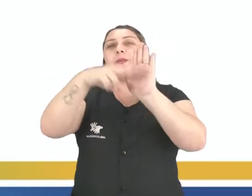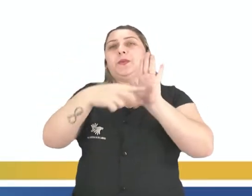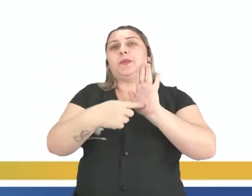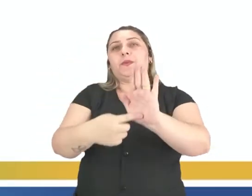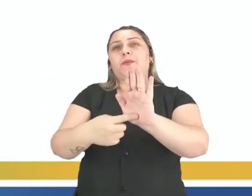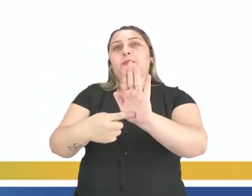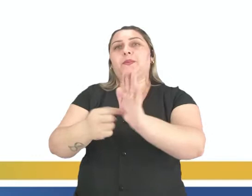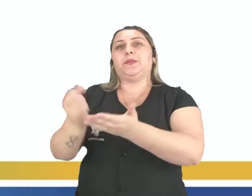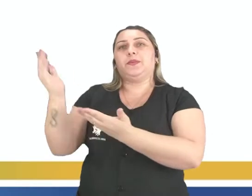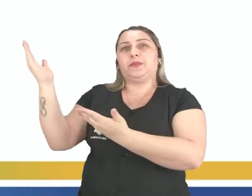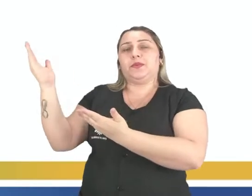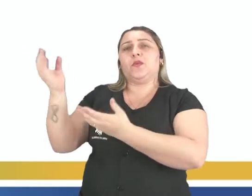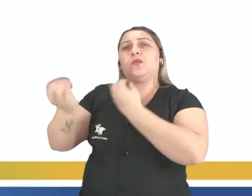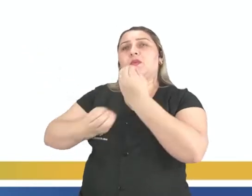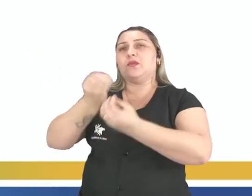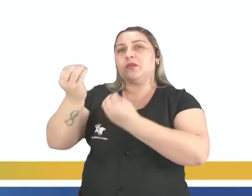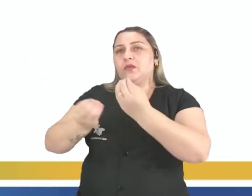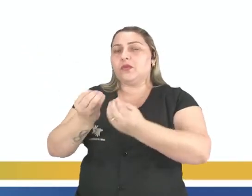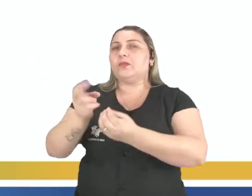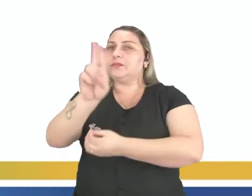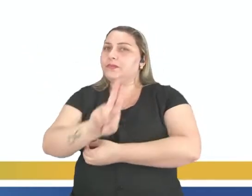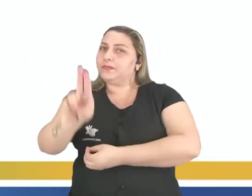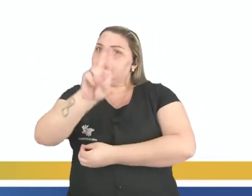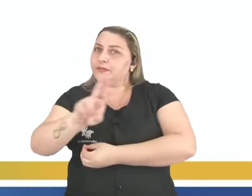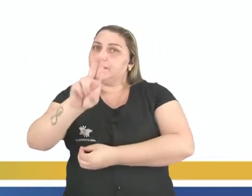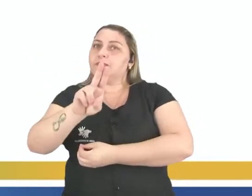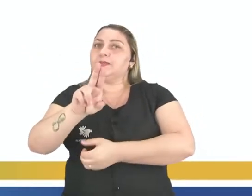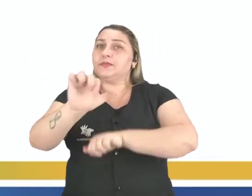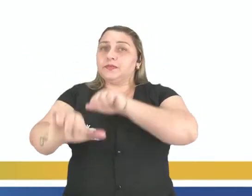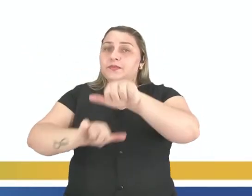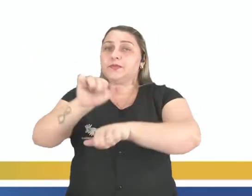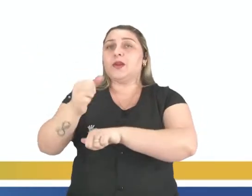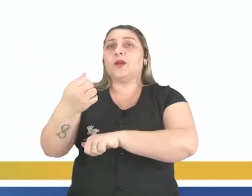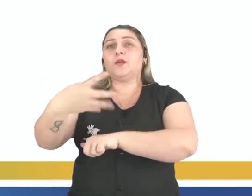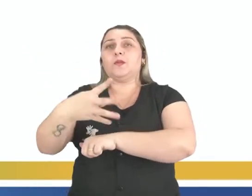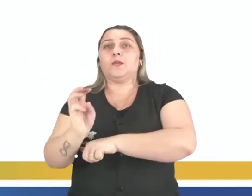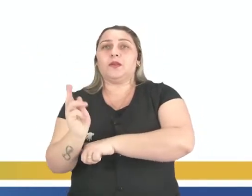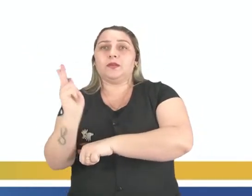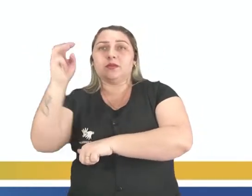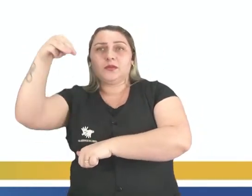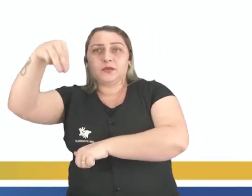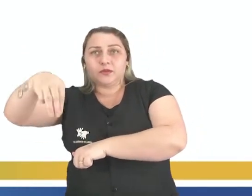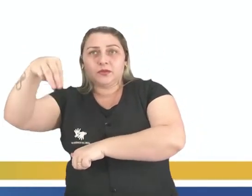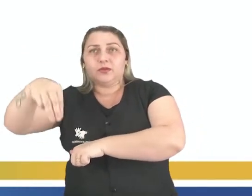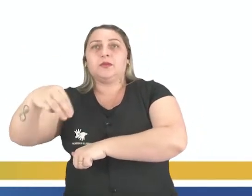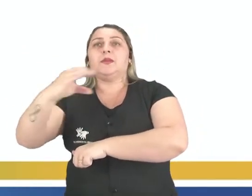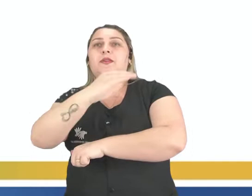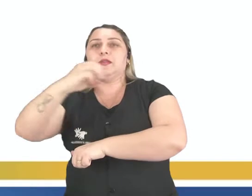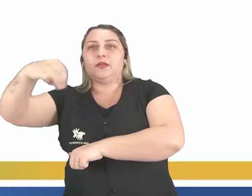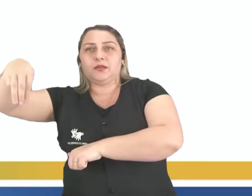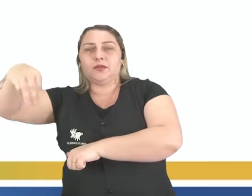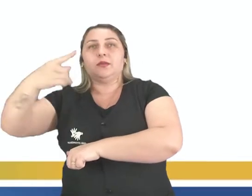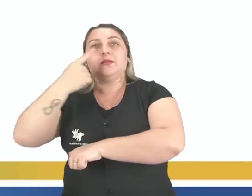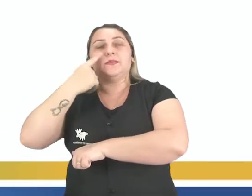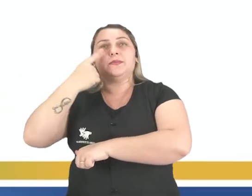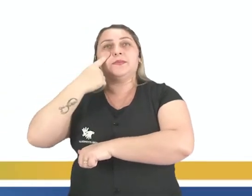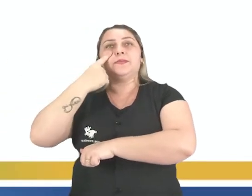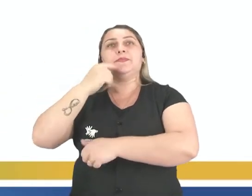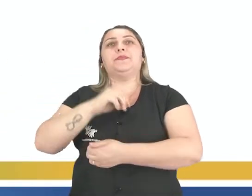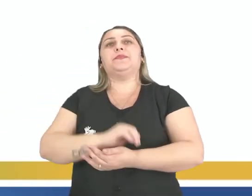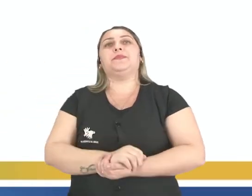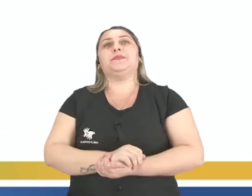para você a seguir. Então, como é que a gente poderia usar esse esquema para converter 4 quilômetros para centímetro? Então, observe aqui,